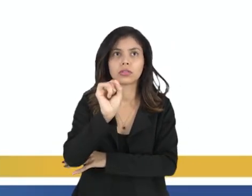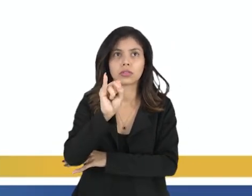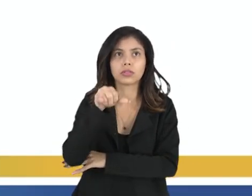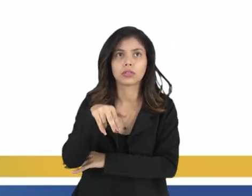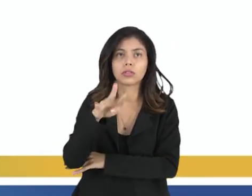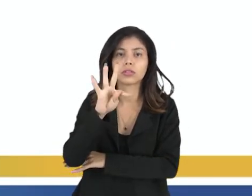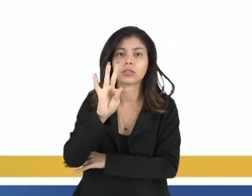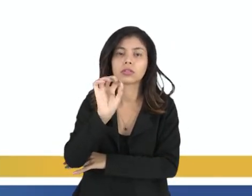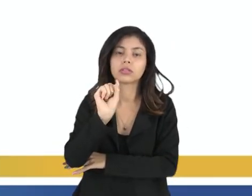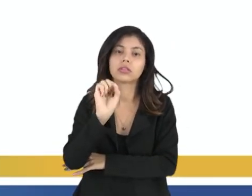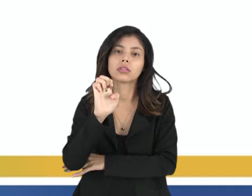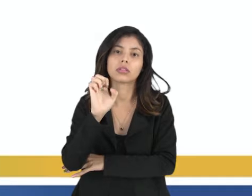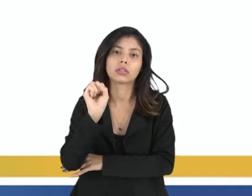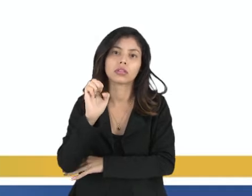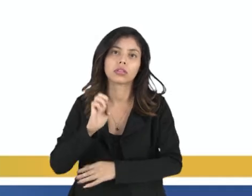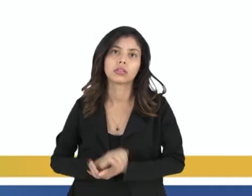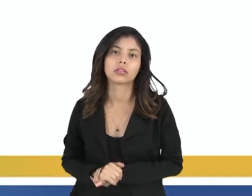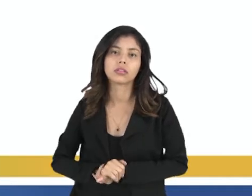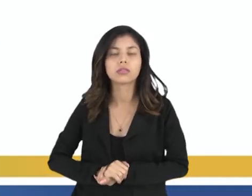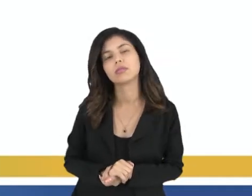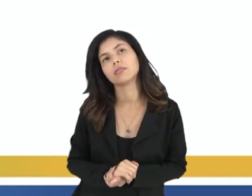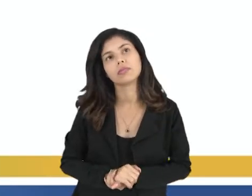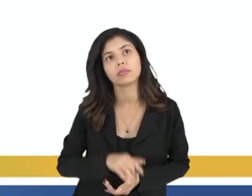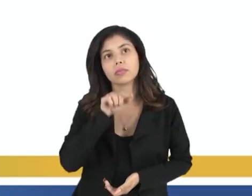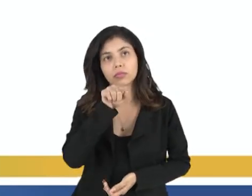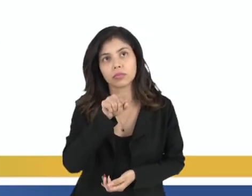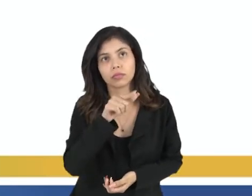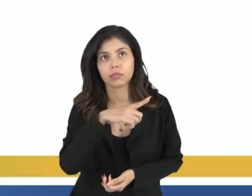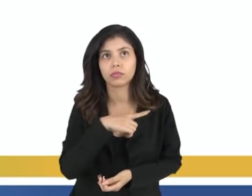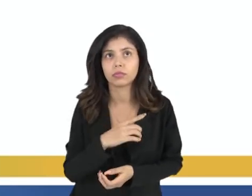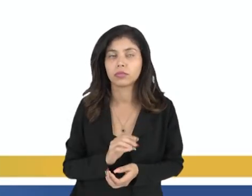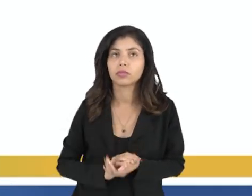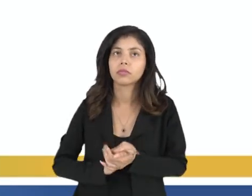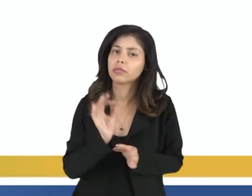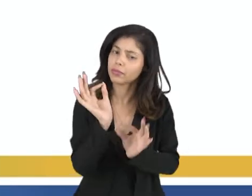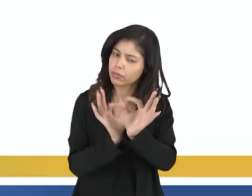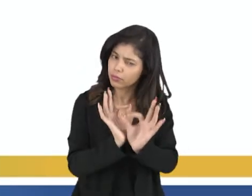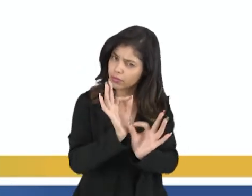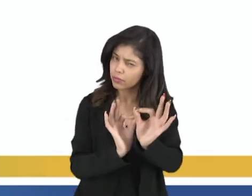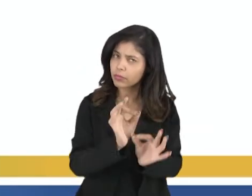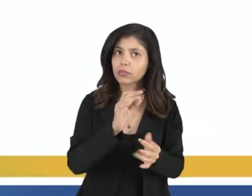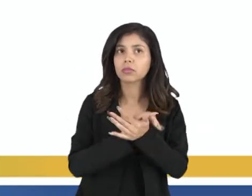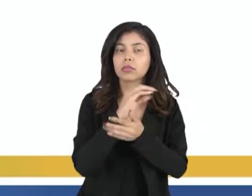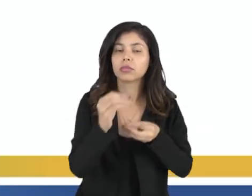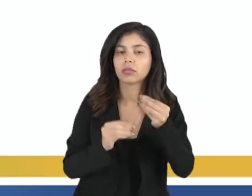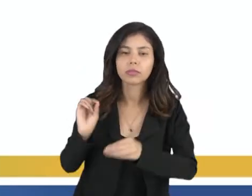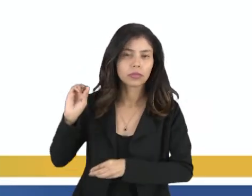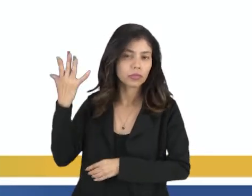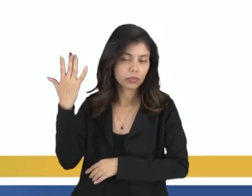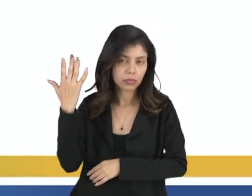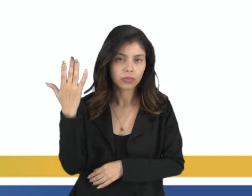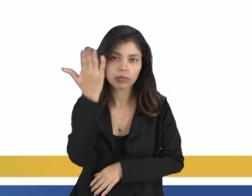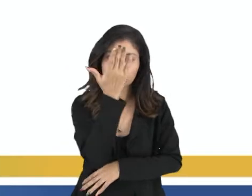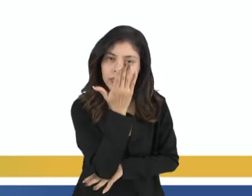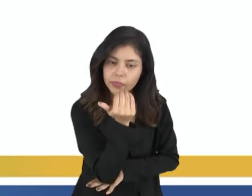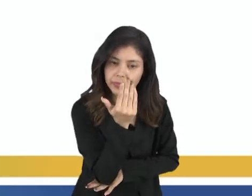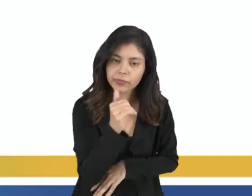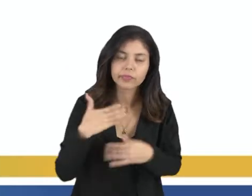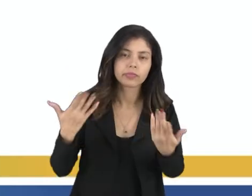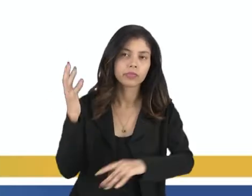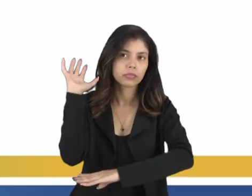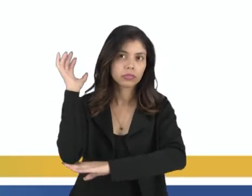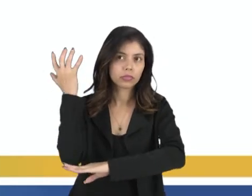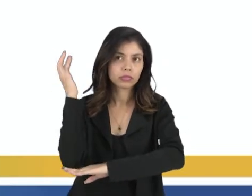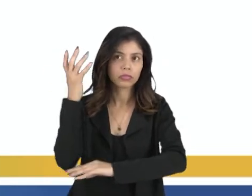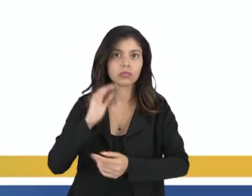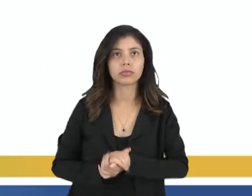conhecido como fotossíntese. Aí aqui a gente tem um esquema de como acontece, né, essa alimentação das